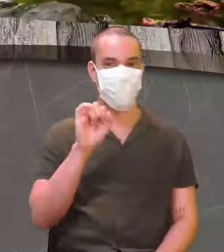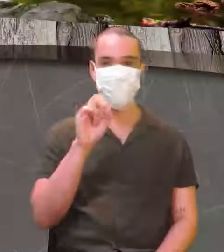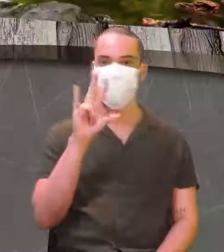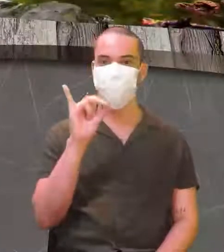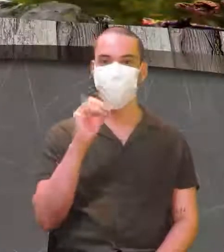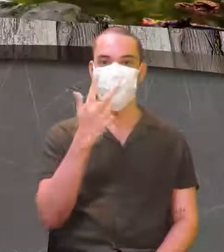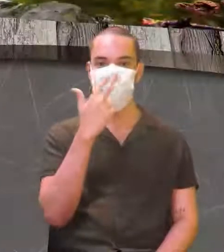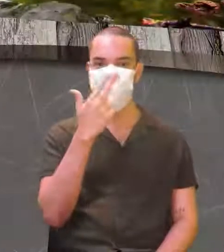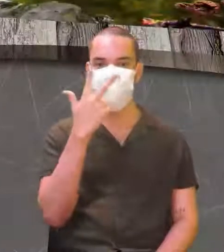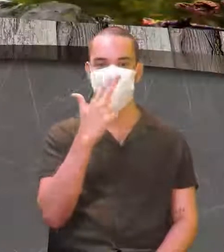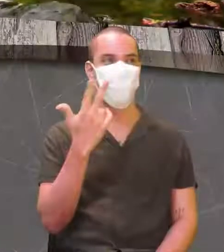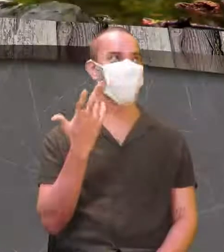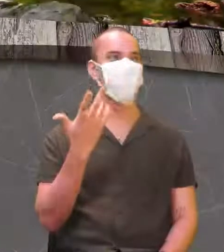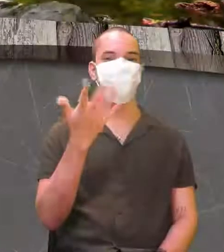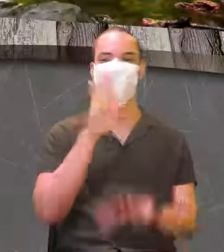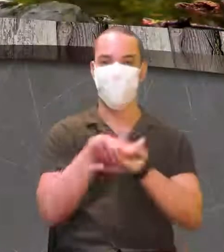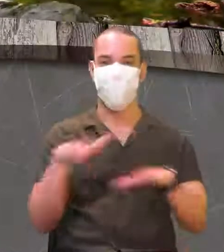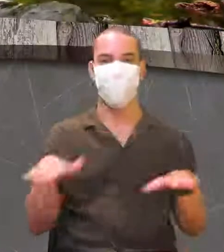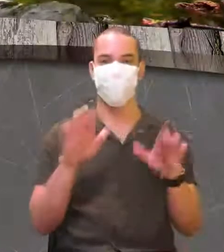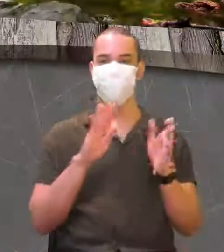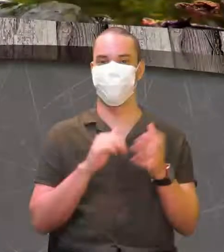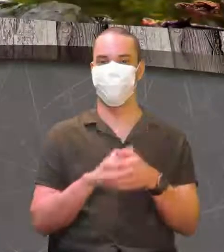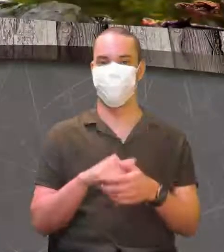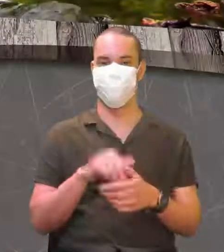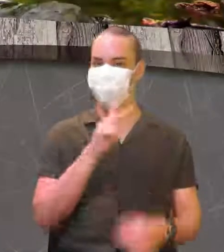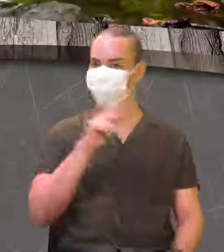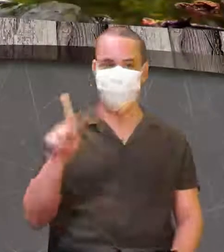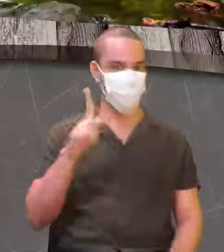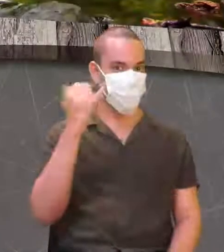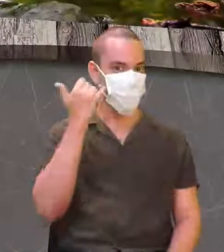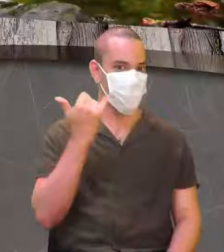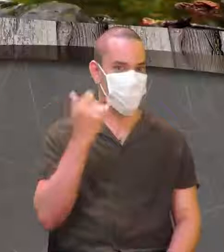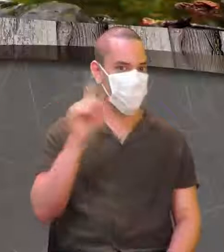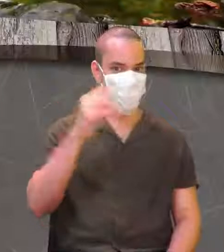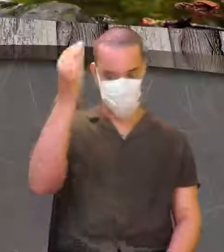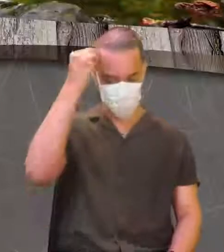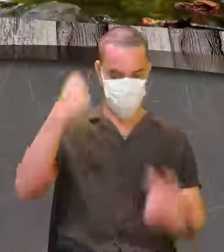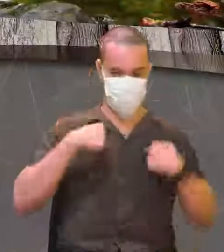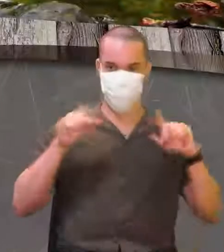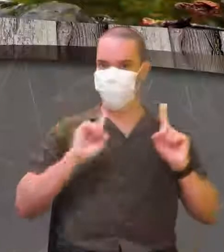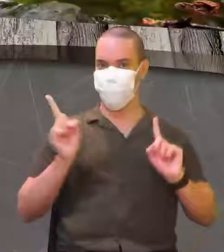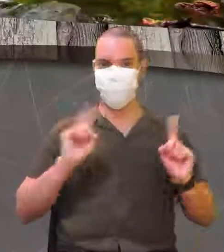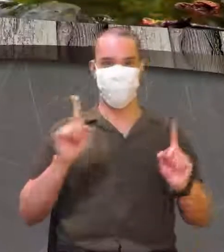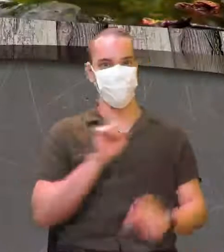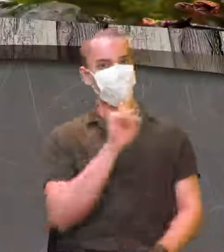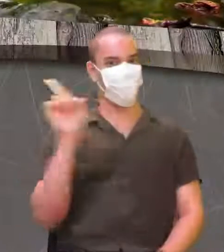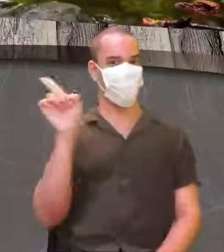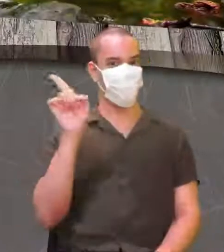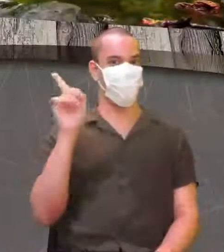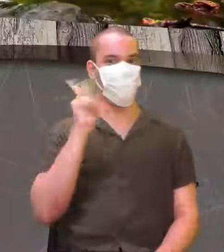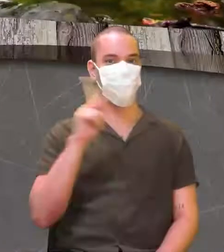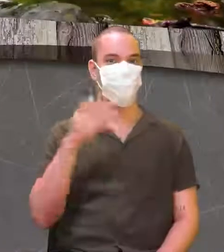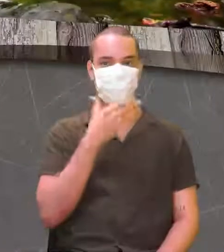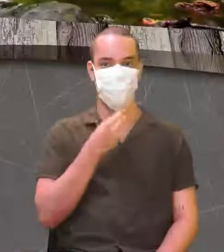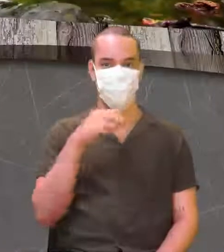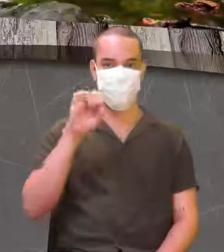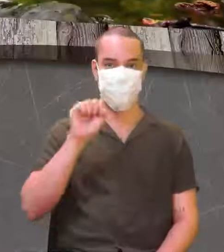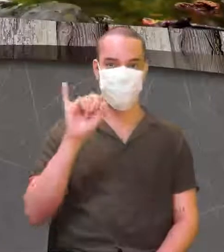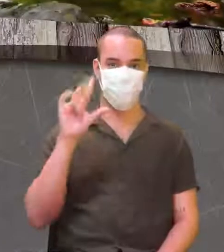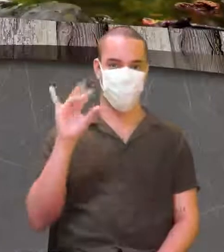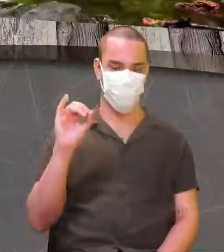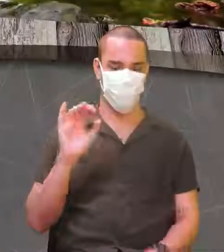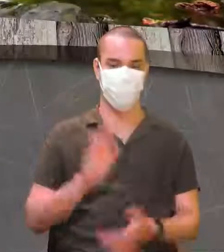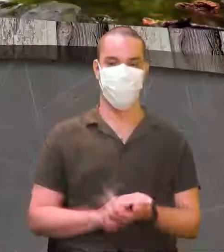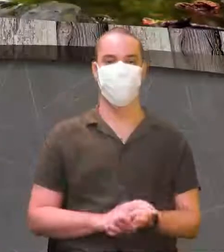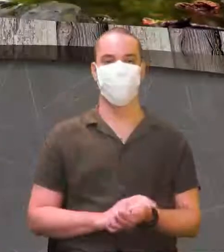menino, vamos embora. É o professor Vitor aqui. Vamos lá. Ainda bota a culpa no Vitor. Olha, Vitor, dá um cascudo nele. Aí,